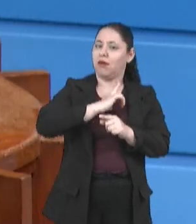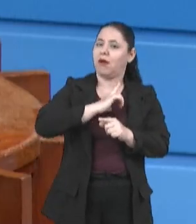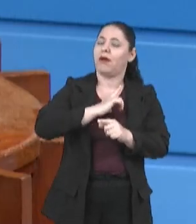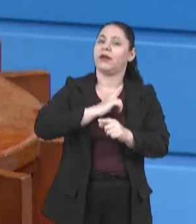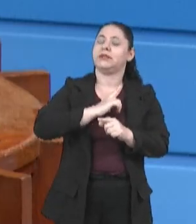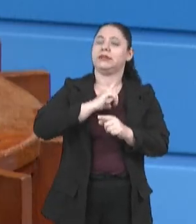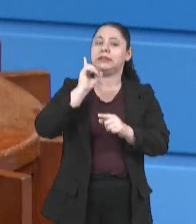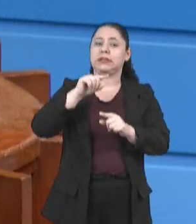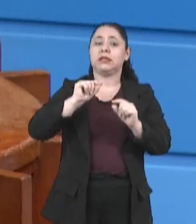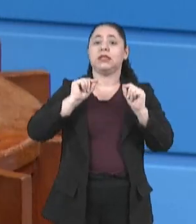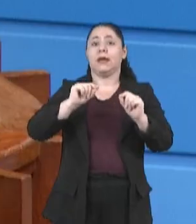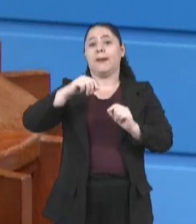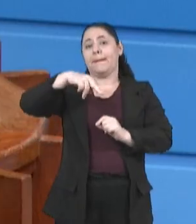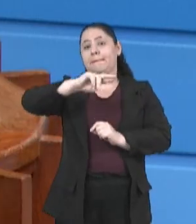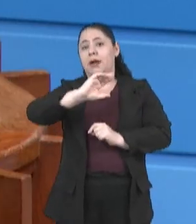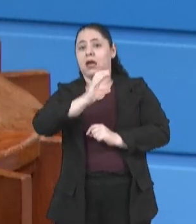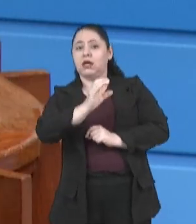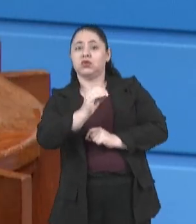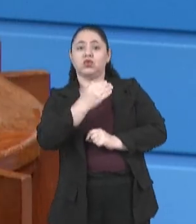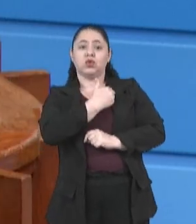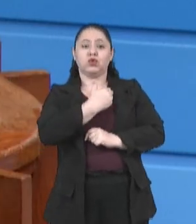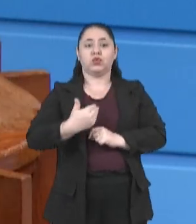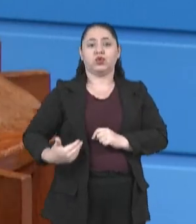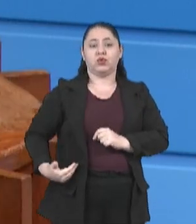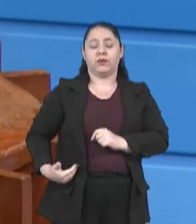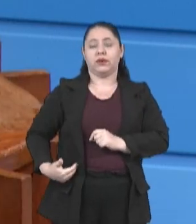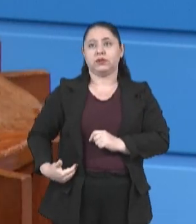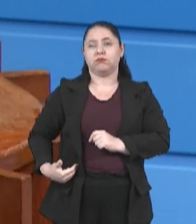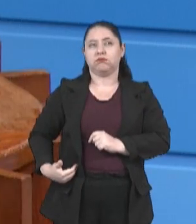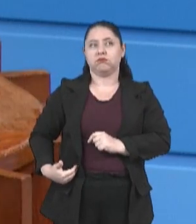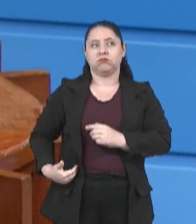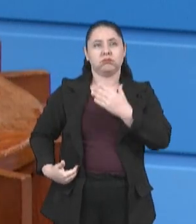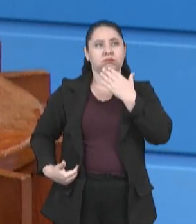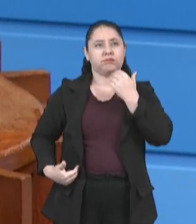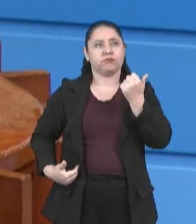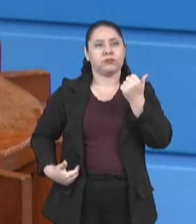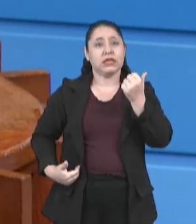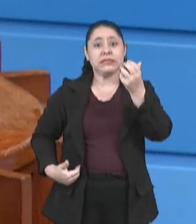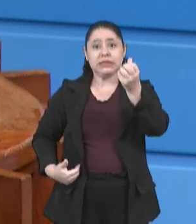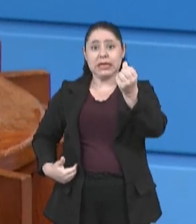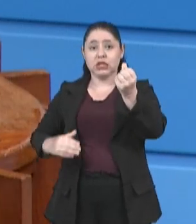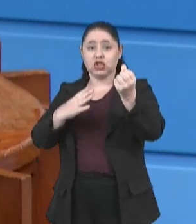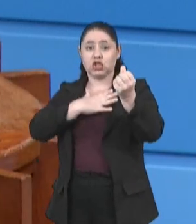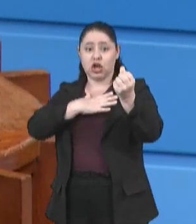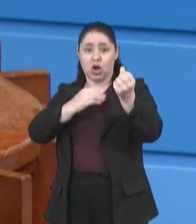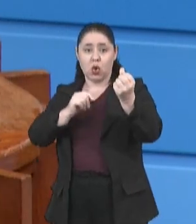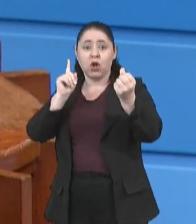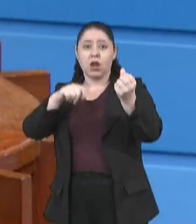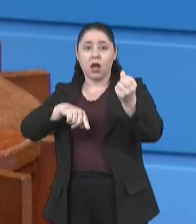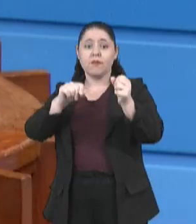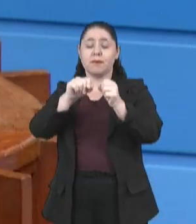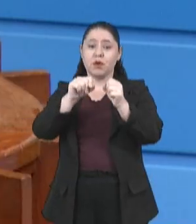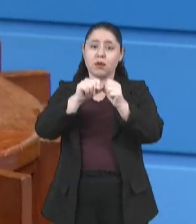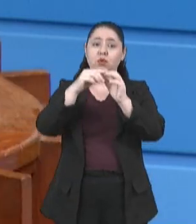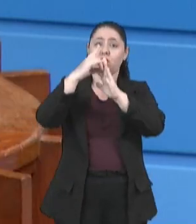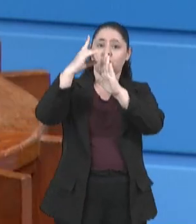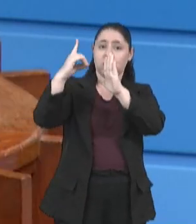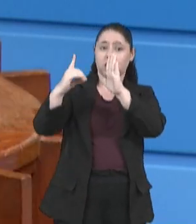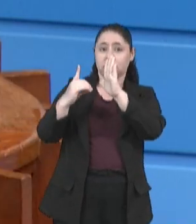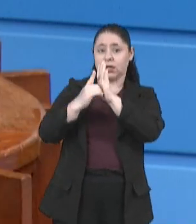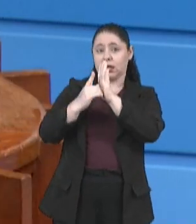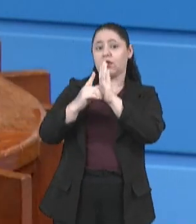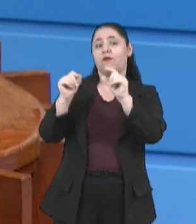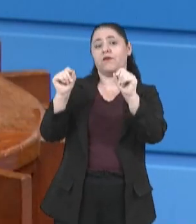está, tanto é que em março o governo, ou melhor, dia 6 de agosto, o governo publicou um